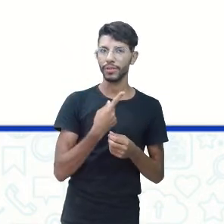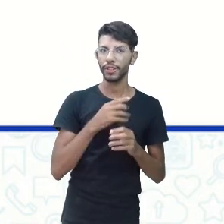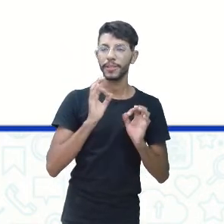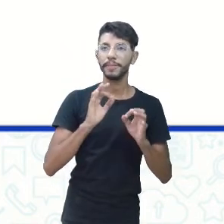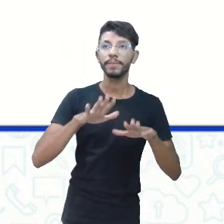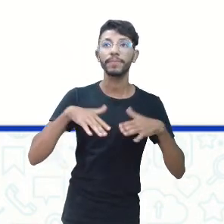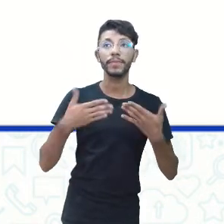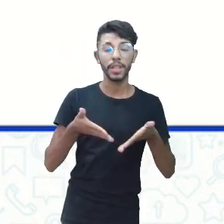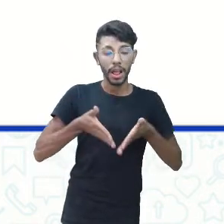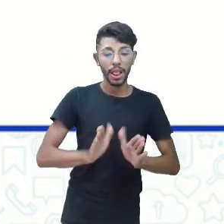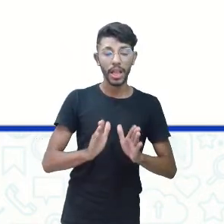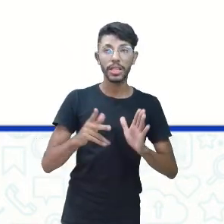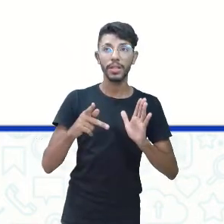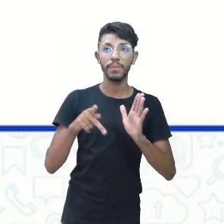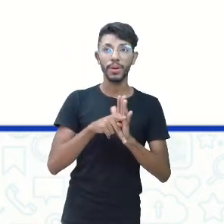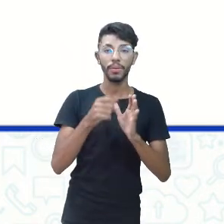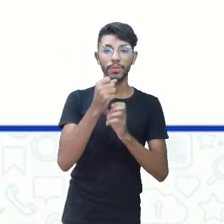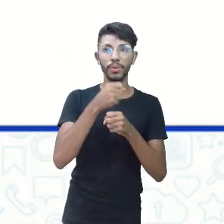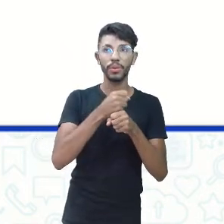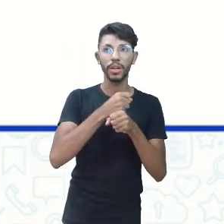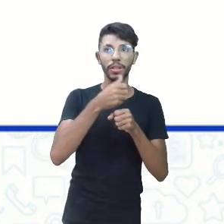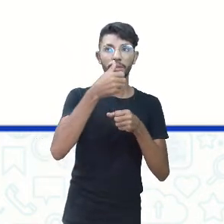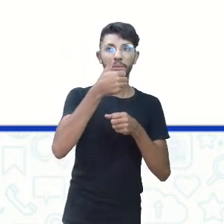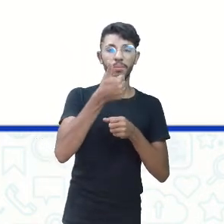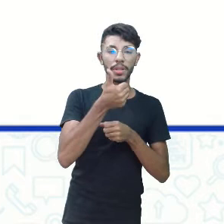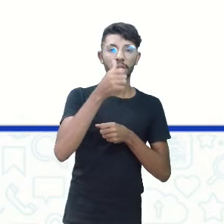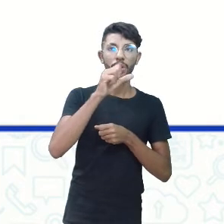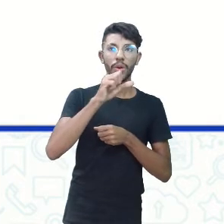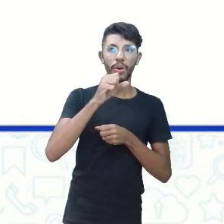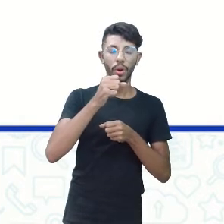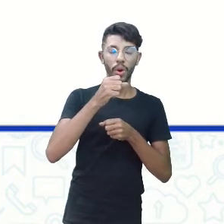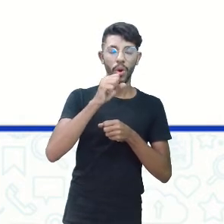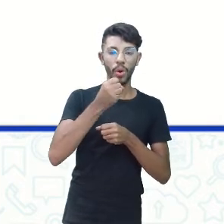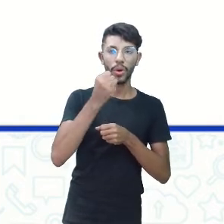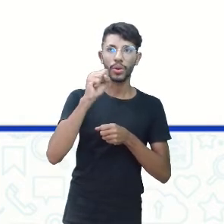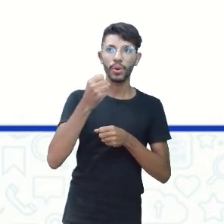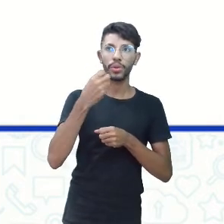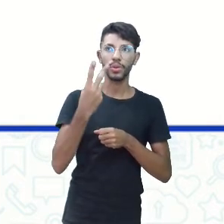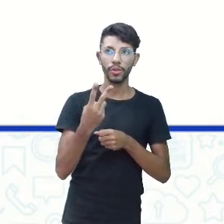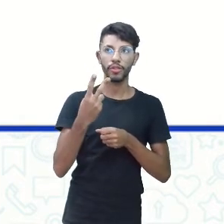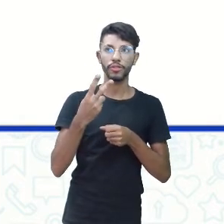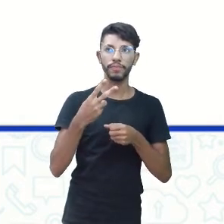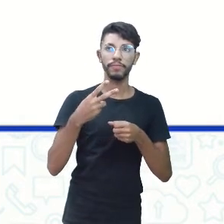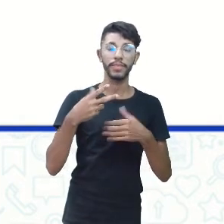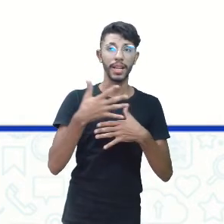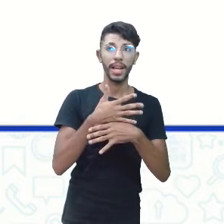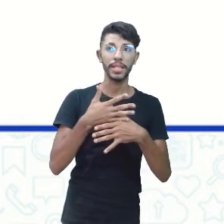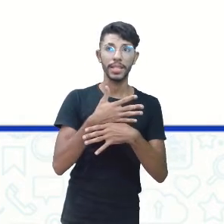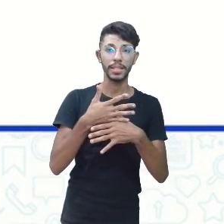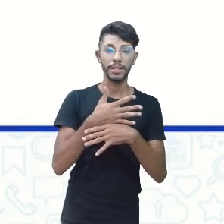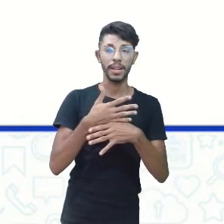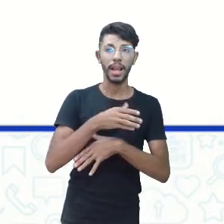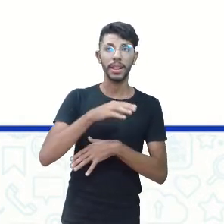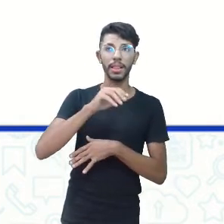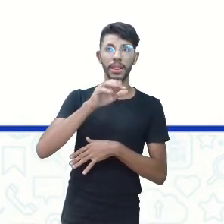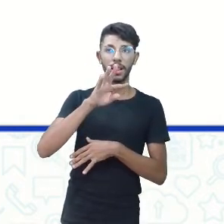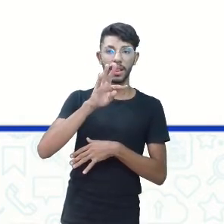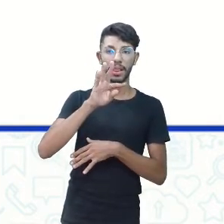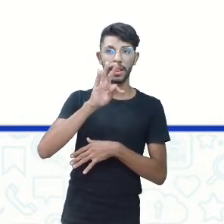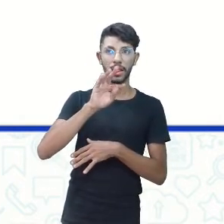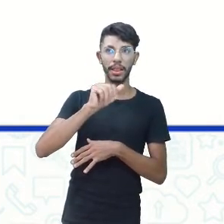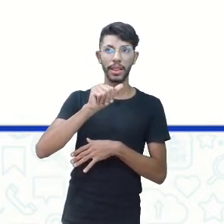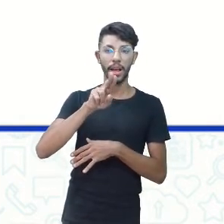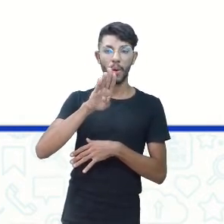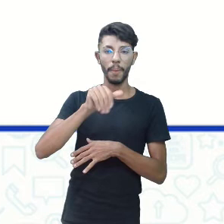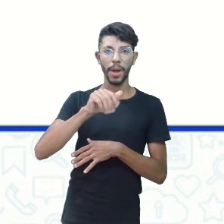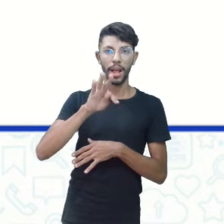1882, na cidade paulista de Taubaté, Monteiro Lobato foi um dos maiores escritores do Brasil, com a